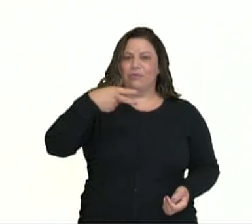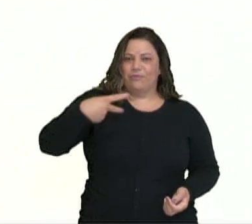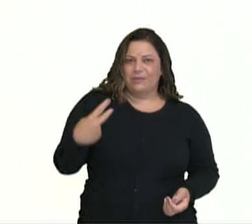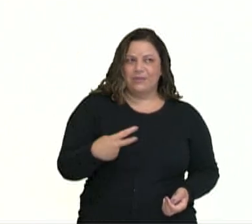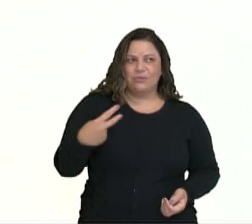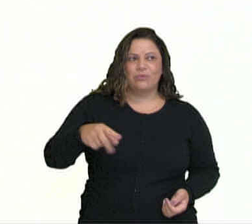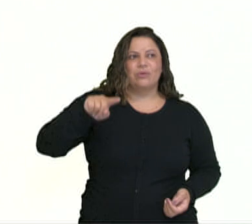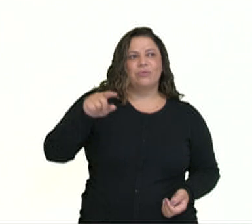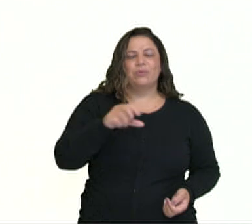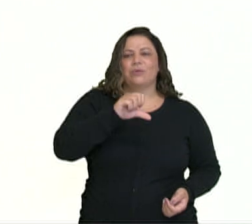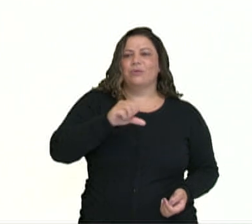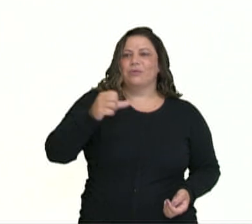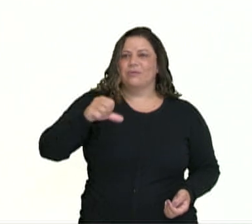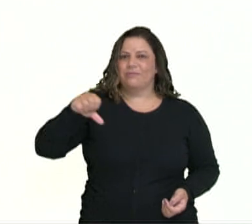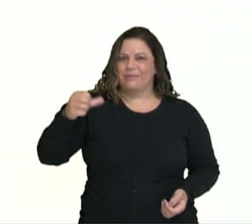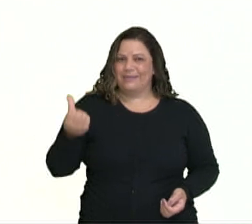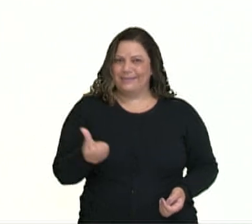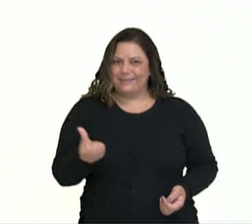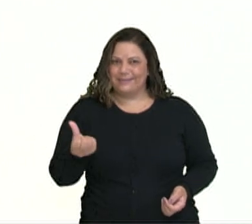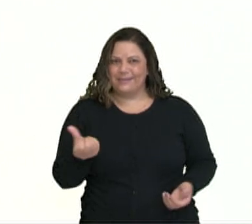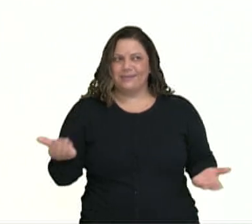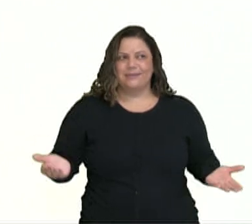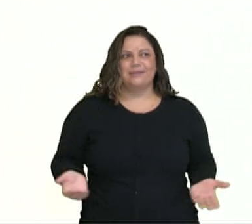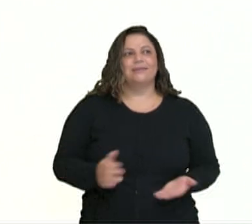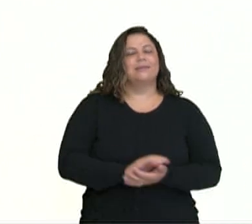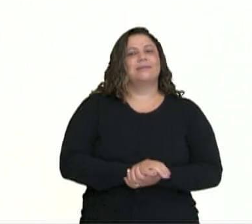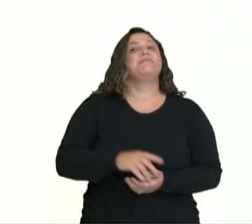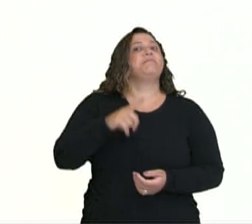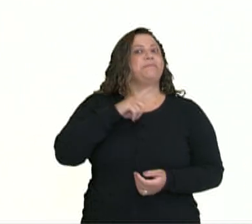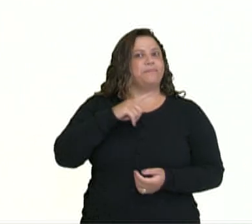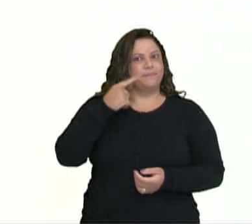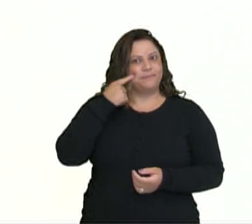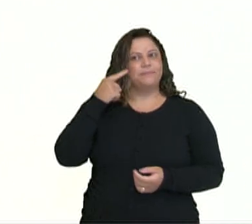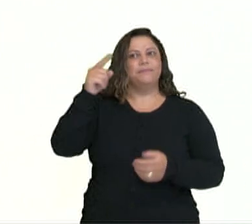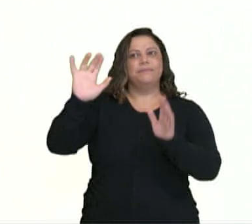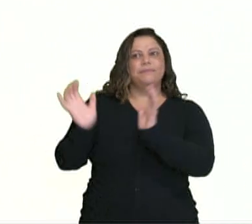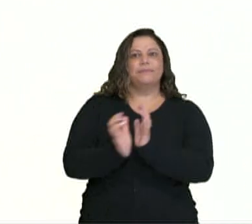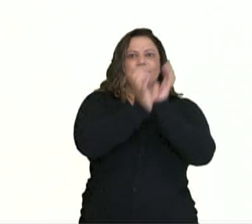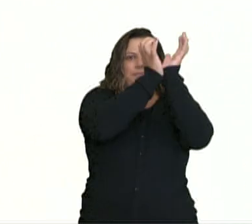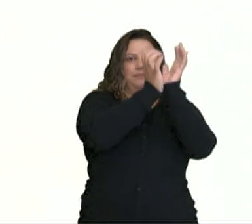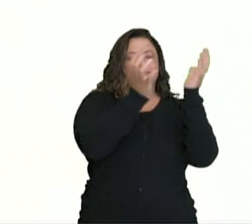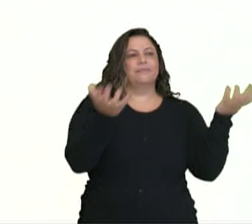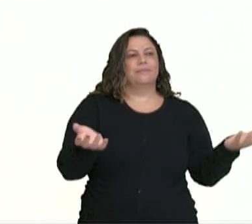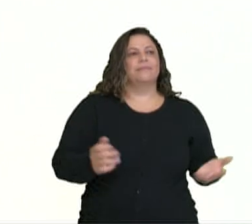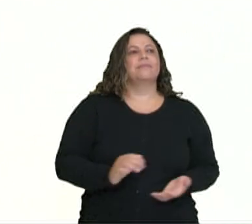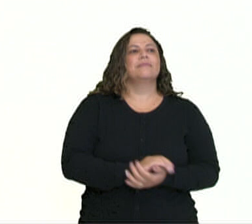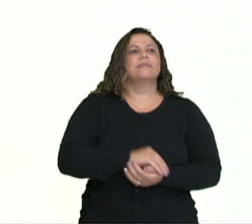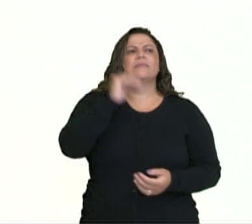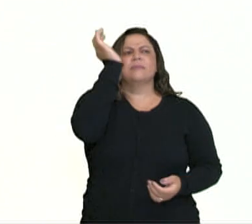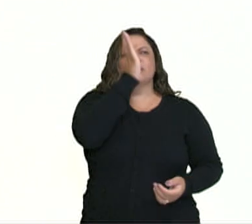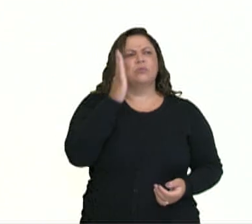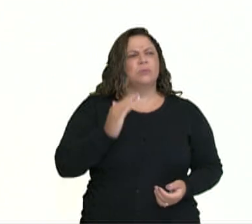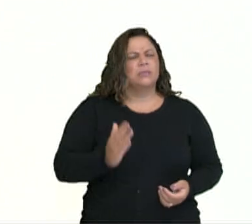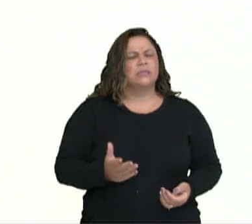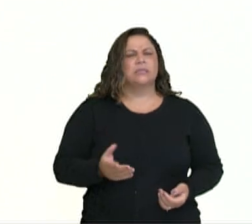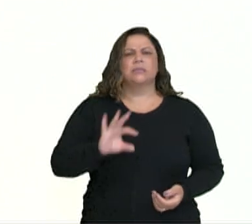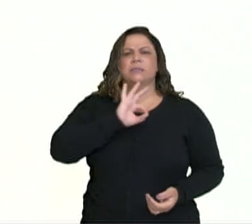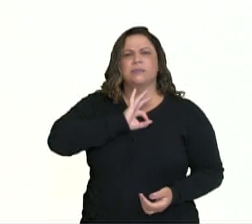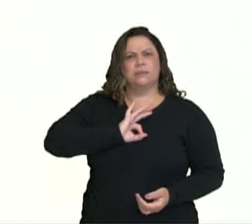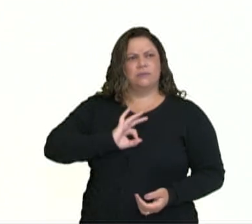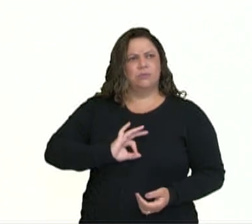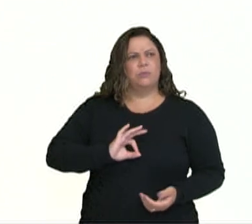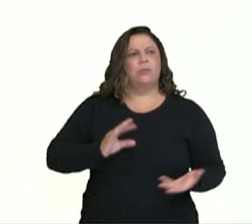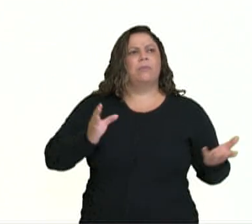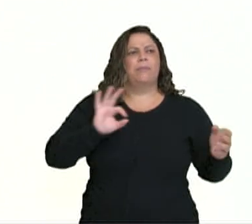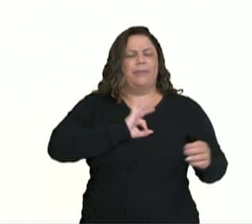1992 e 1996. Esse foi um dos títulos da Holanda. No Brasil, foi